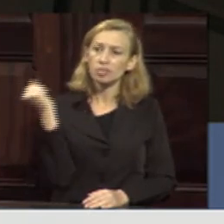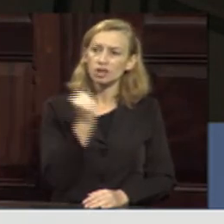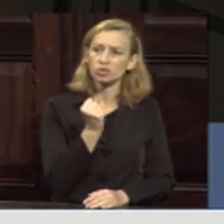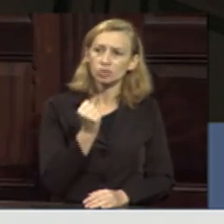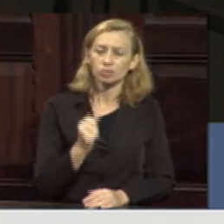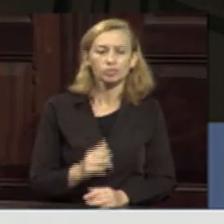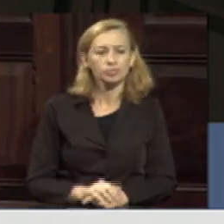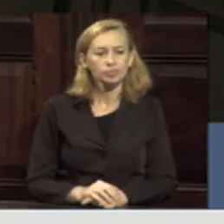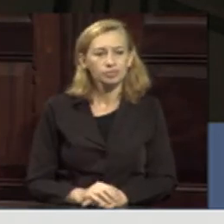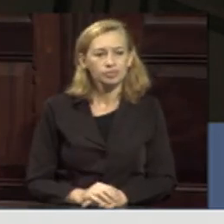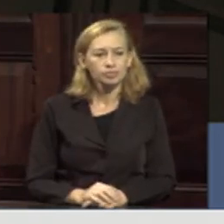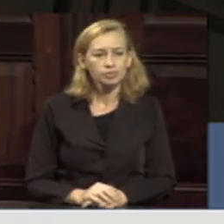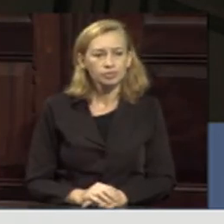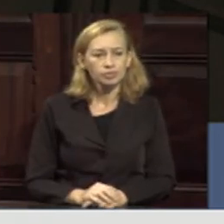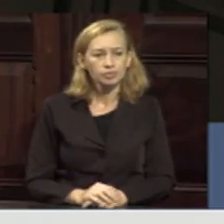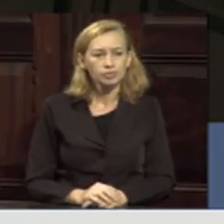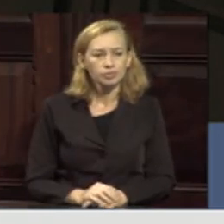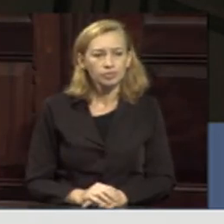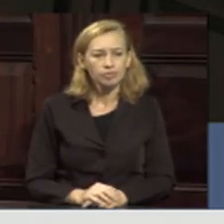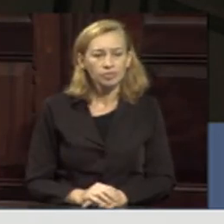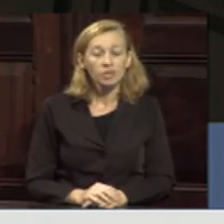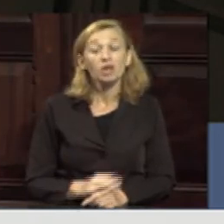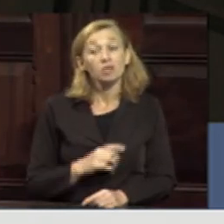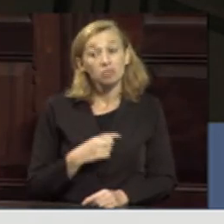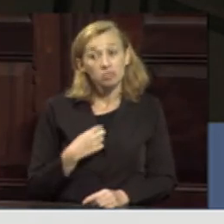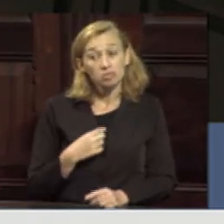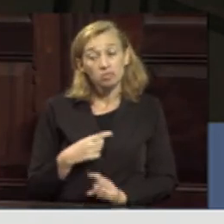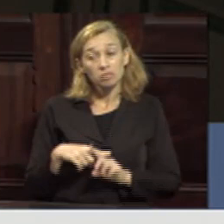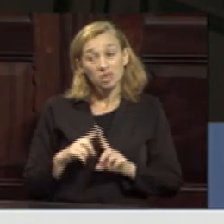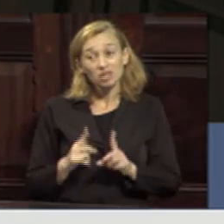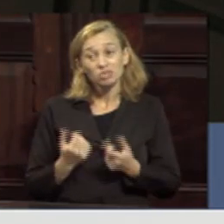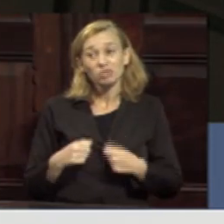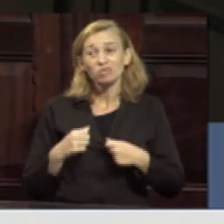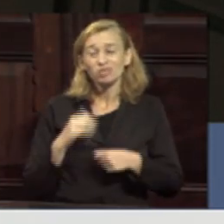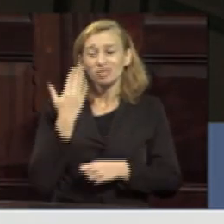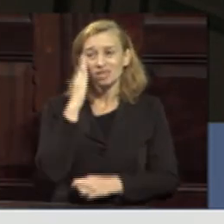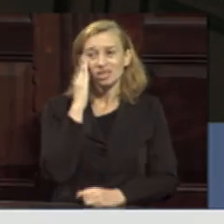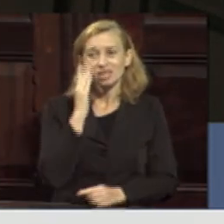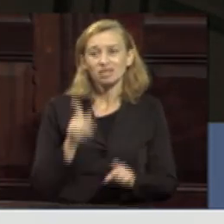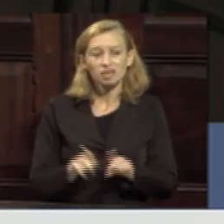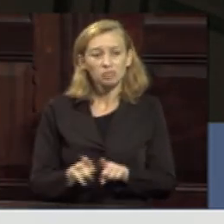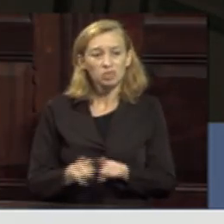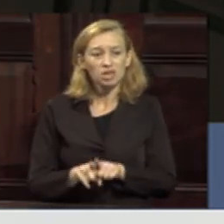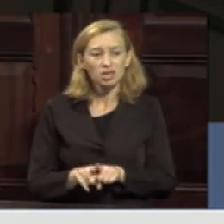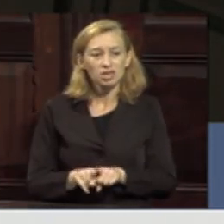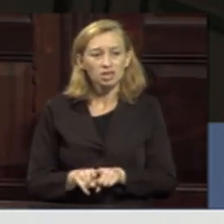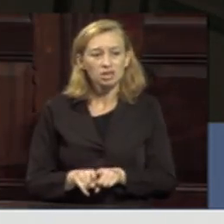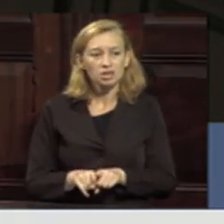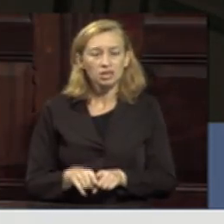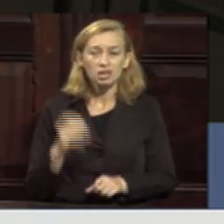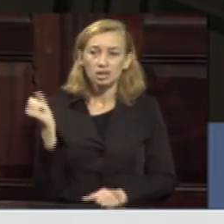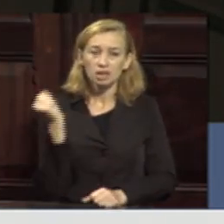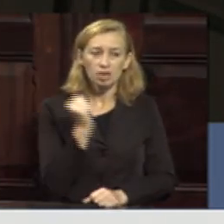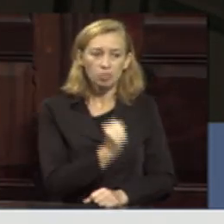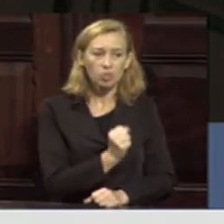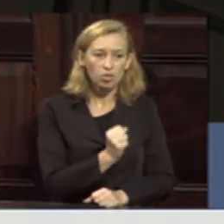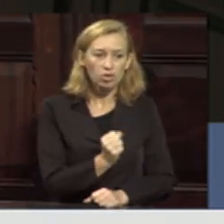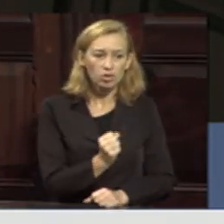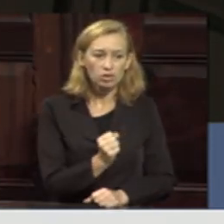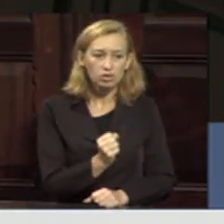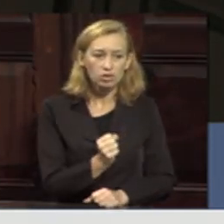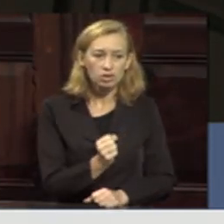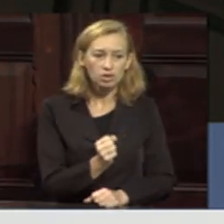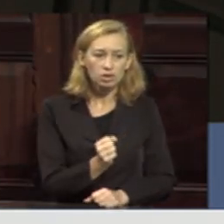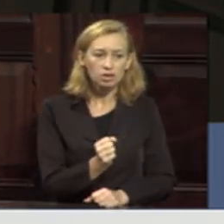Precisa. Mas nós precisamos entender também que esse crime, ele se insere num contexto